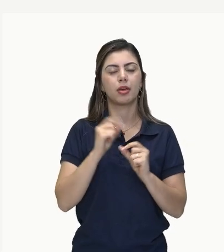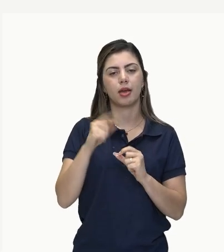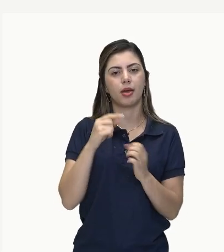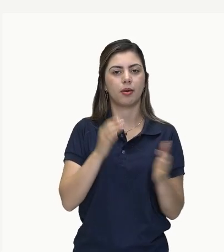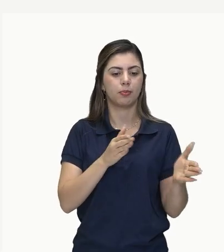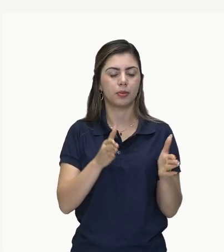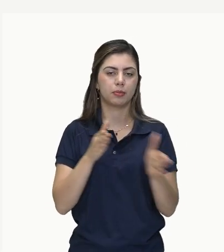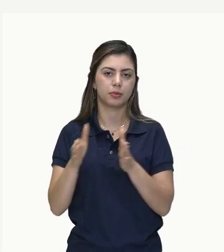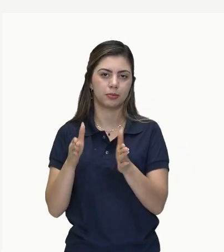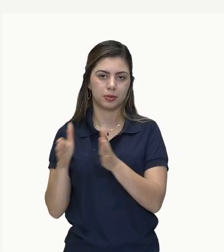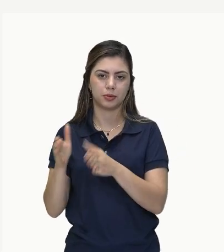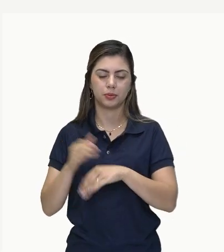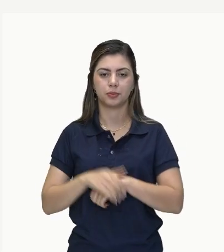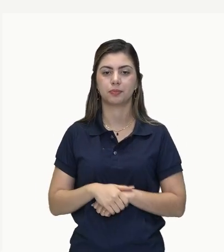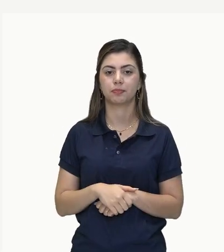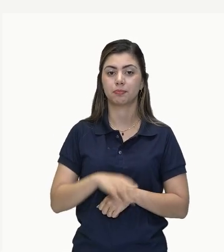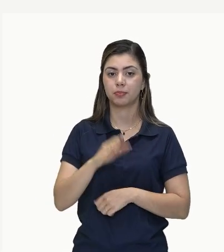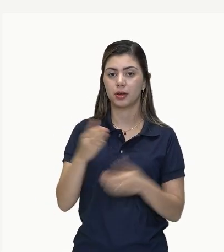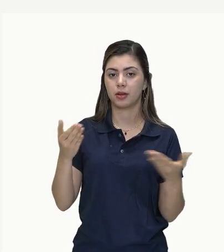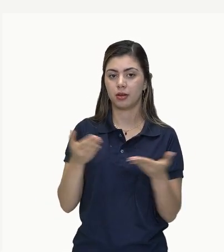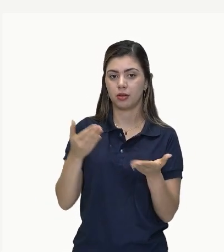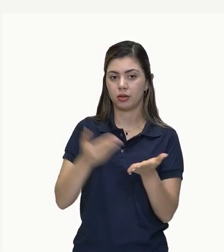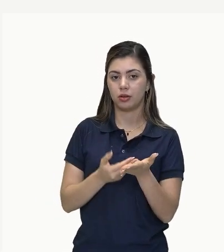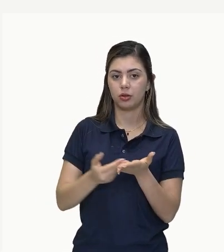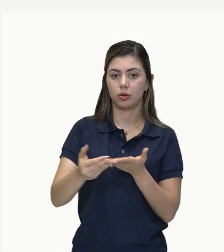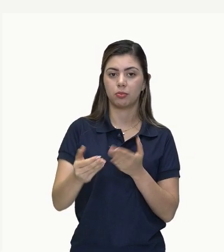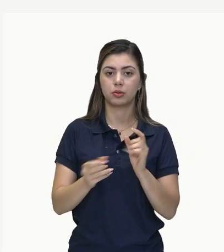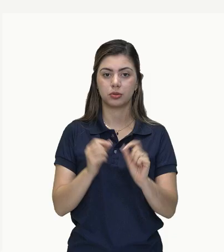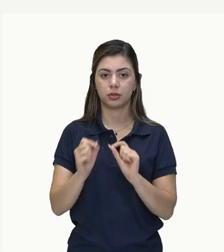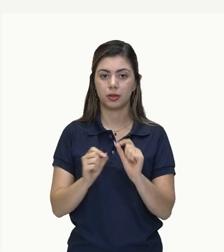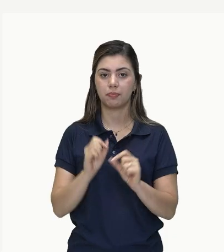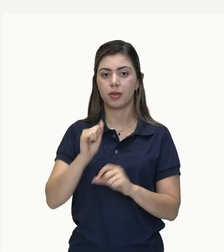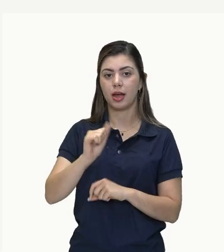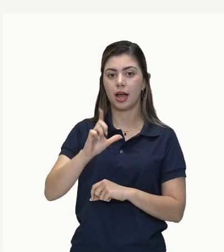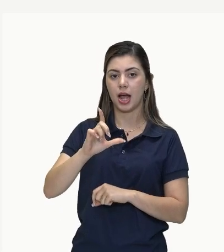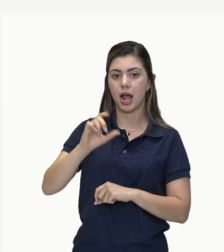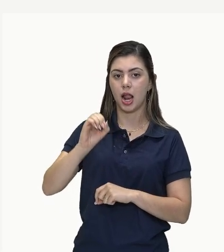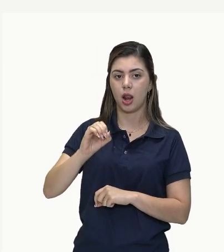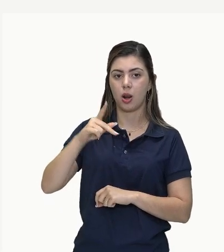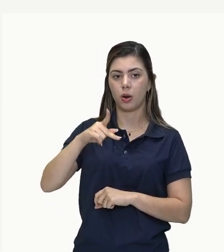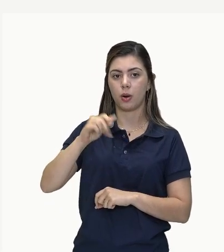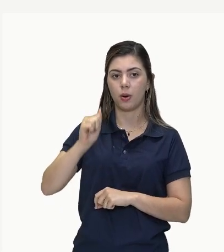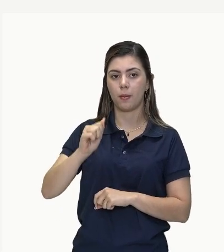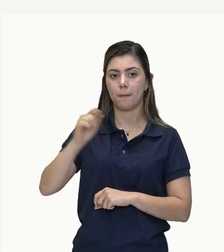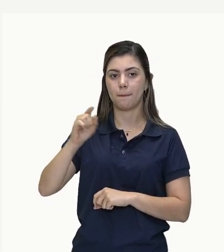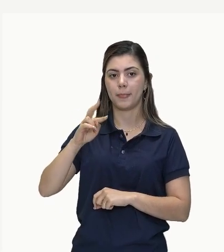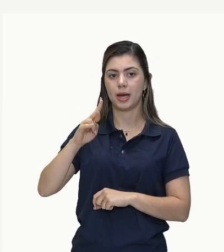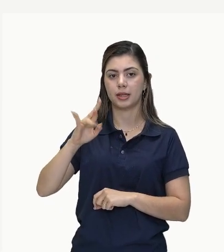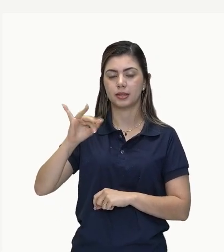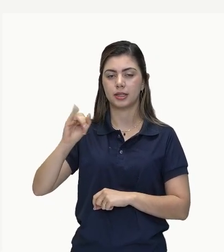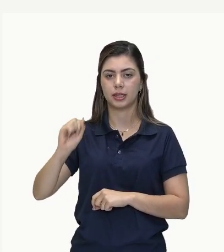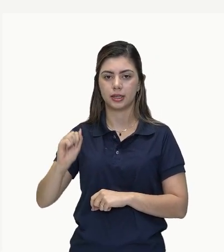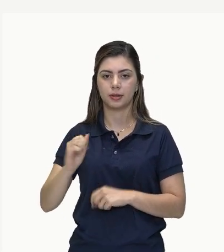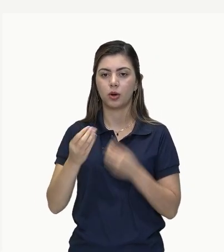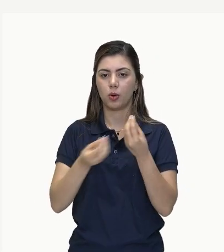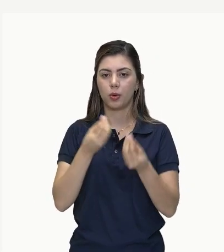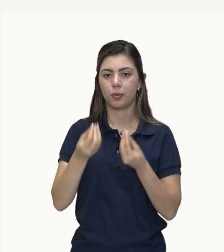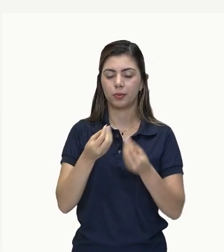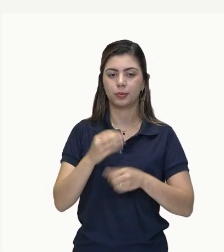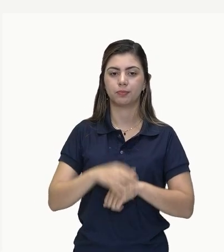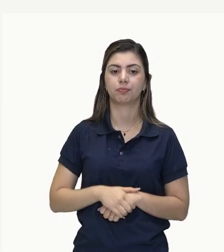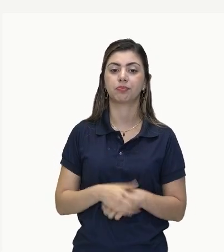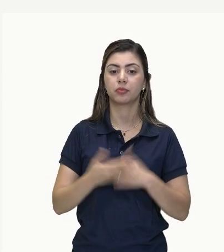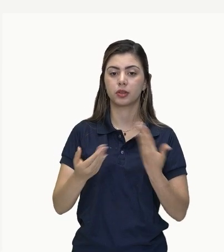especiação. Vamos iniciar pela especiação alopátrica. Olha só. Ela acontece quando